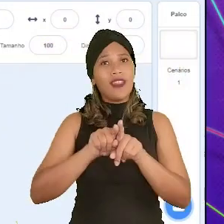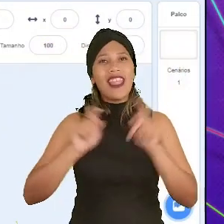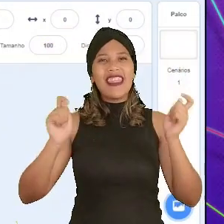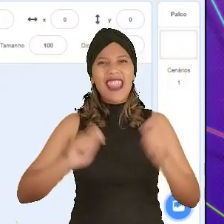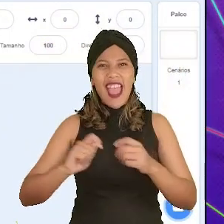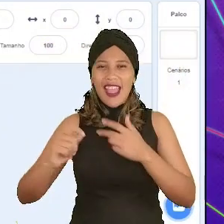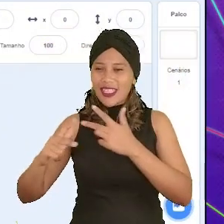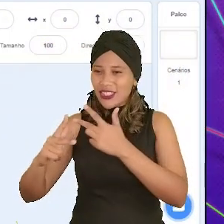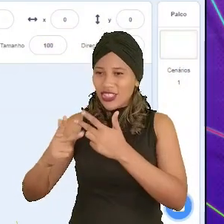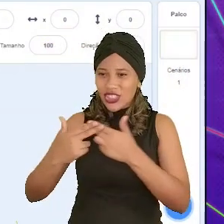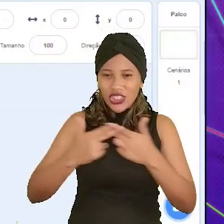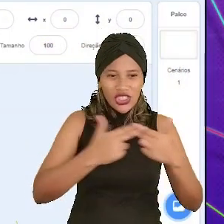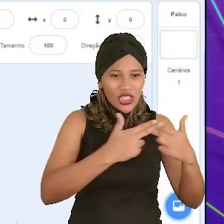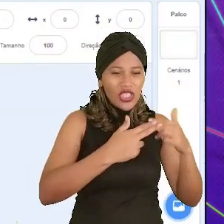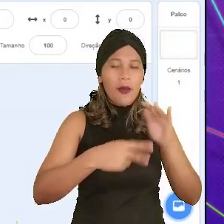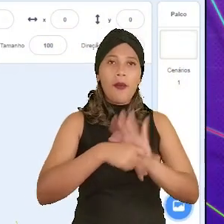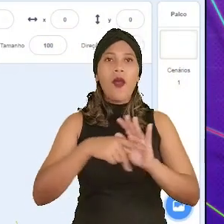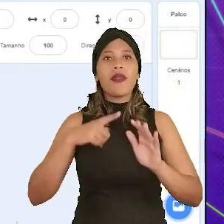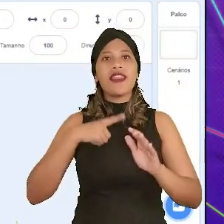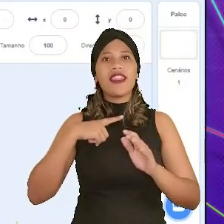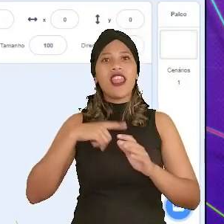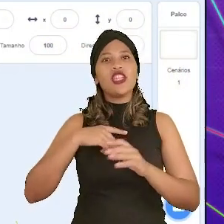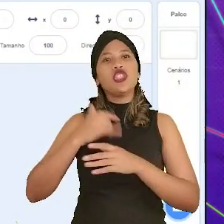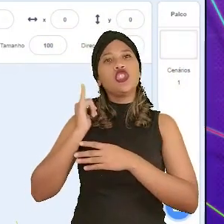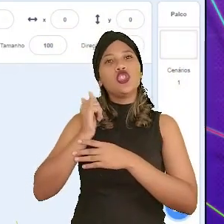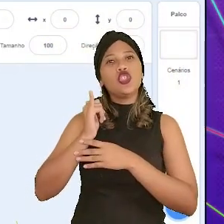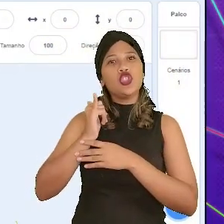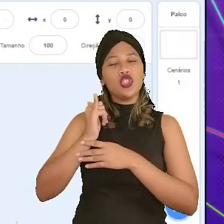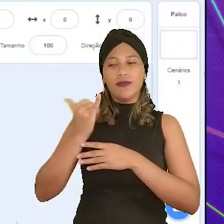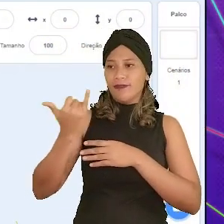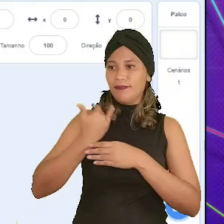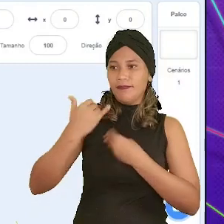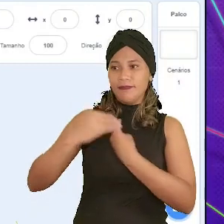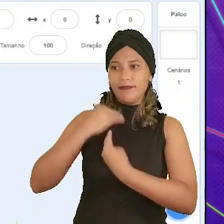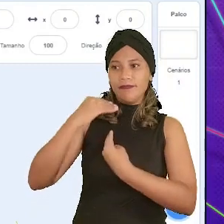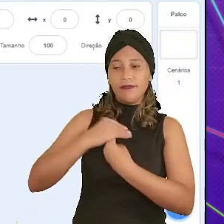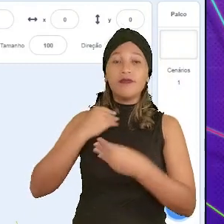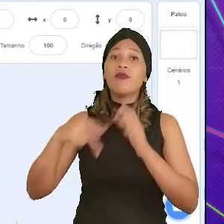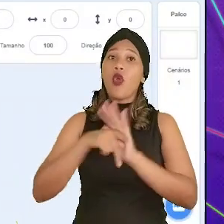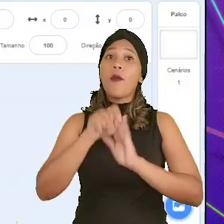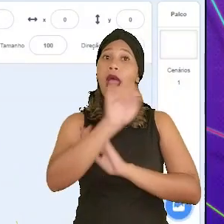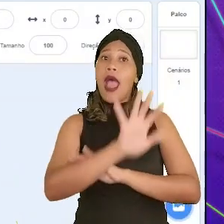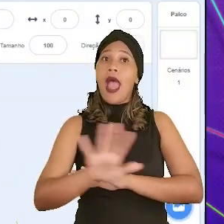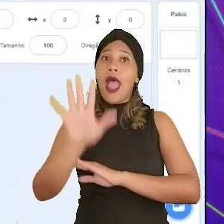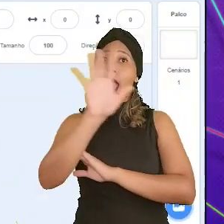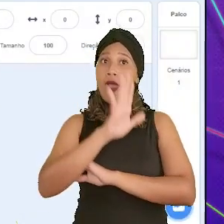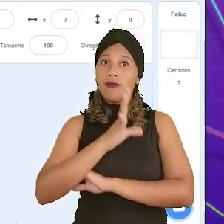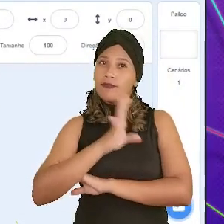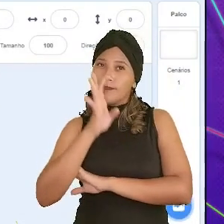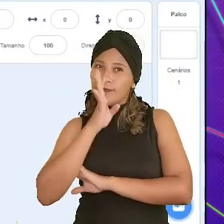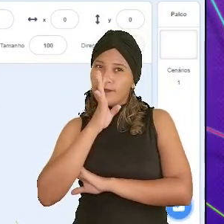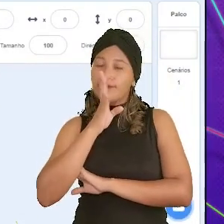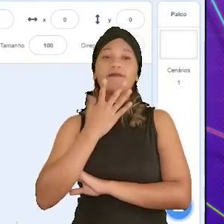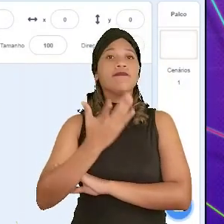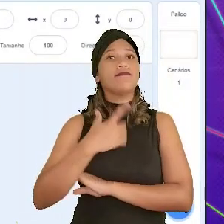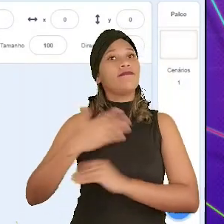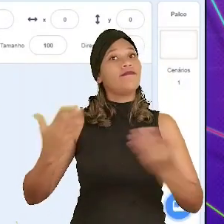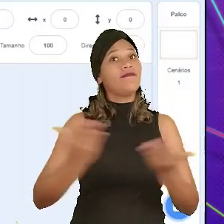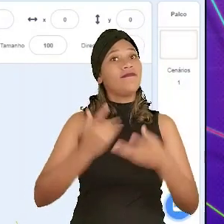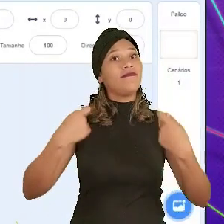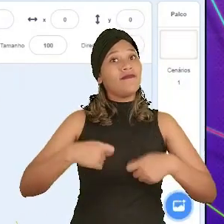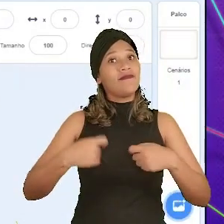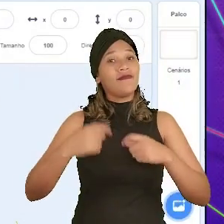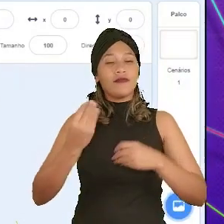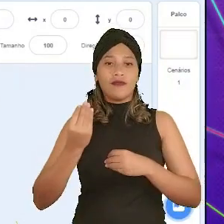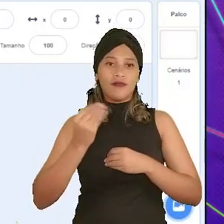é editável na parte de aparência dos nossos blocos de instrução pertinentes à aparência. Aí agora a gente